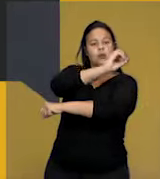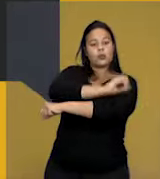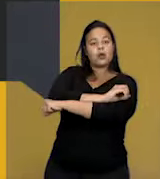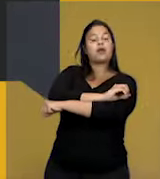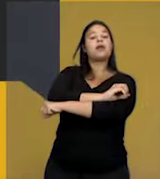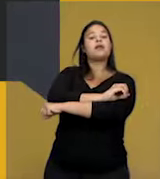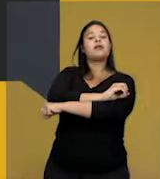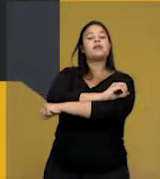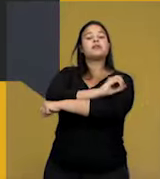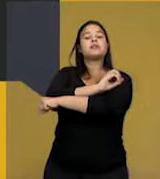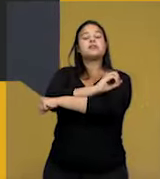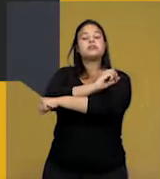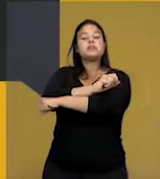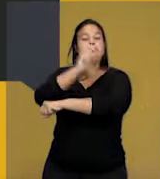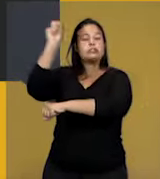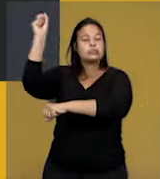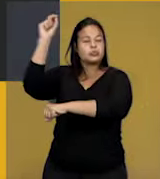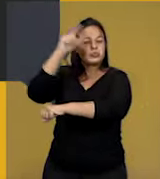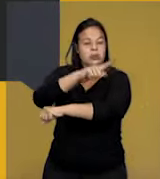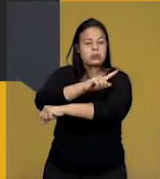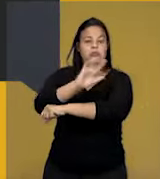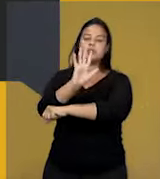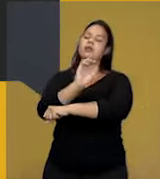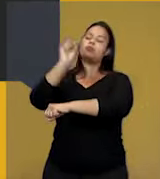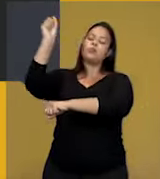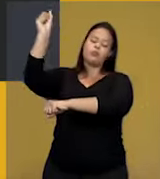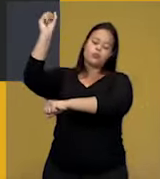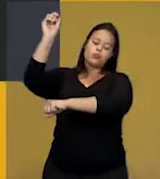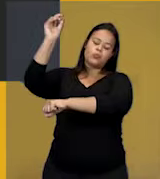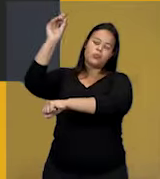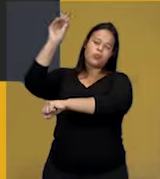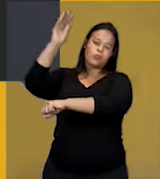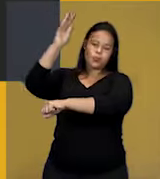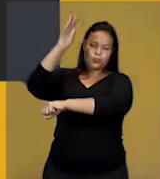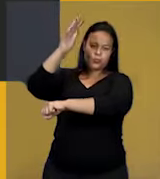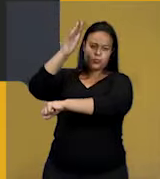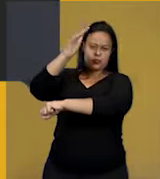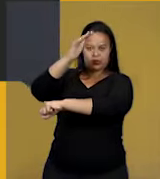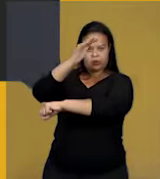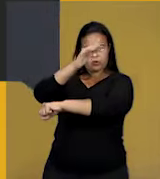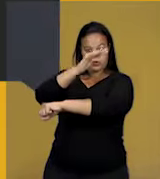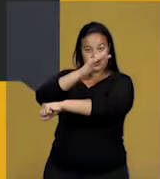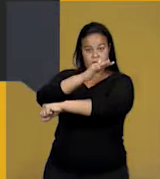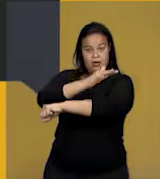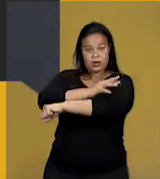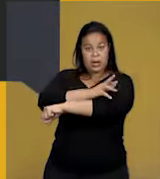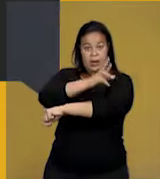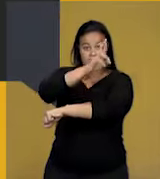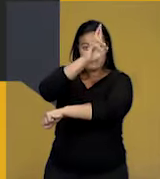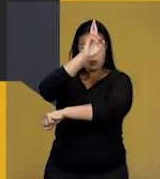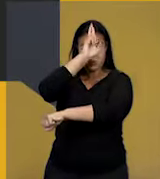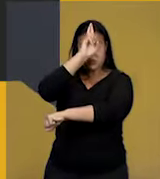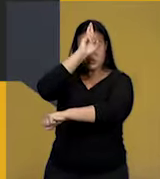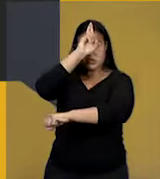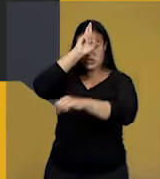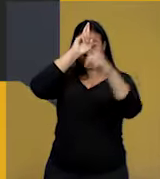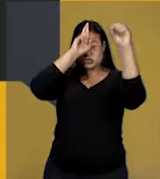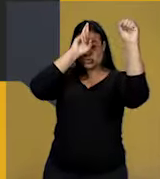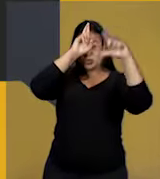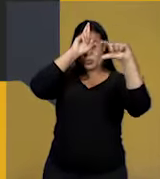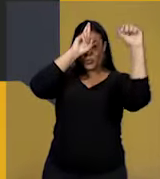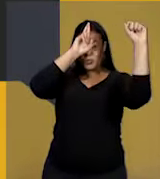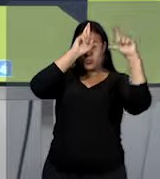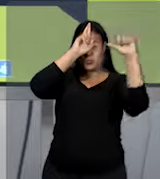vai diminuindo. Ao meio-dia, quando o sol está bem alto, a